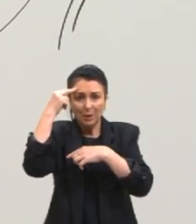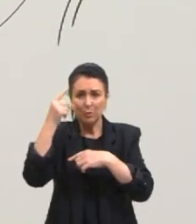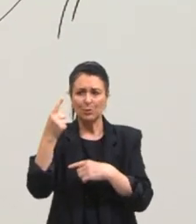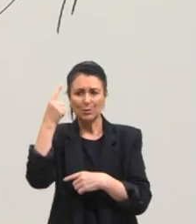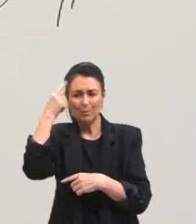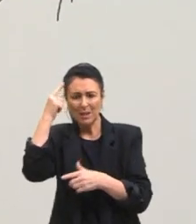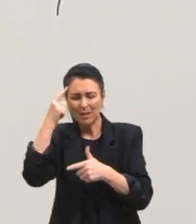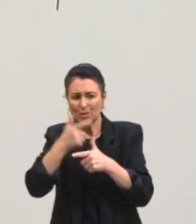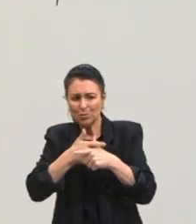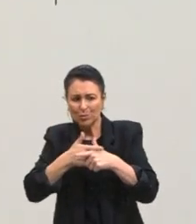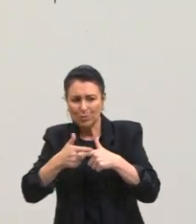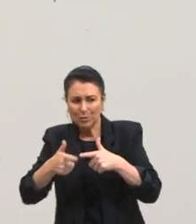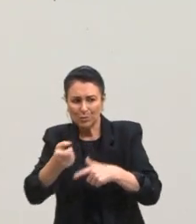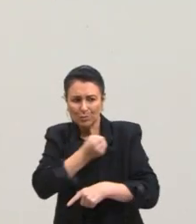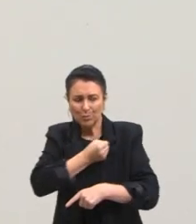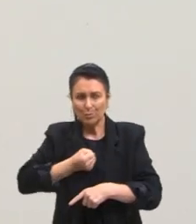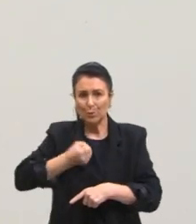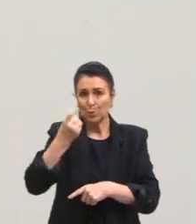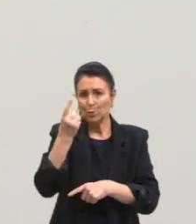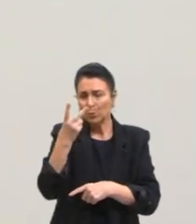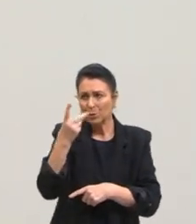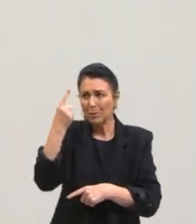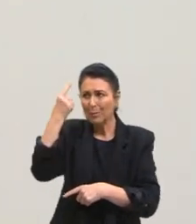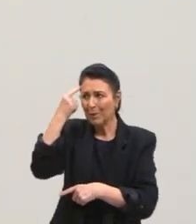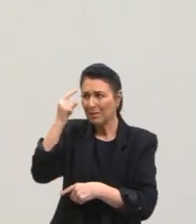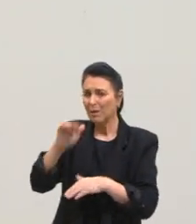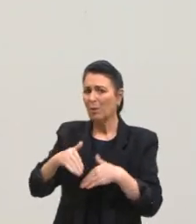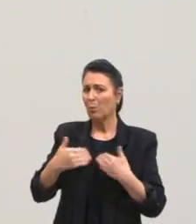pensa em divisores de 12, a gente pensa ali